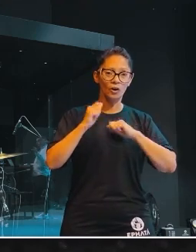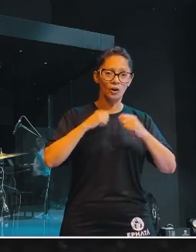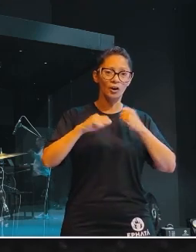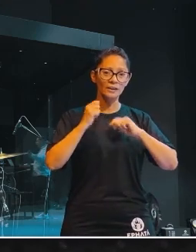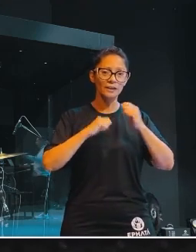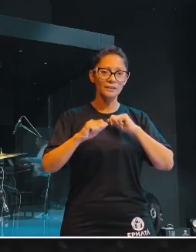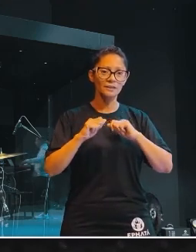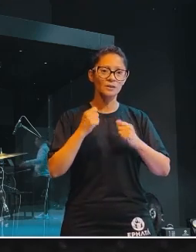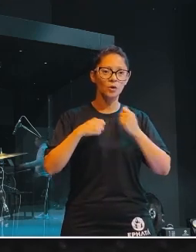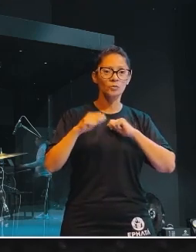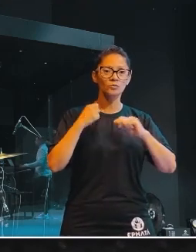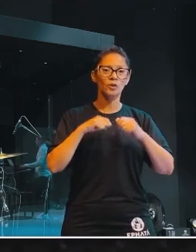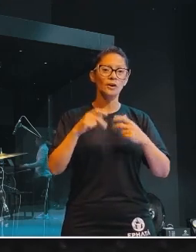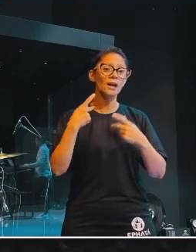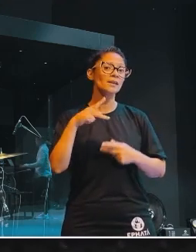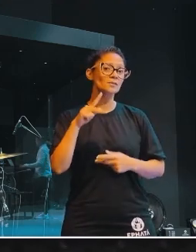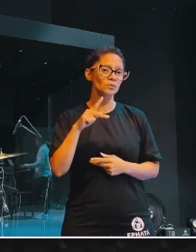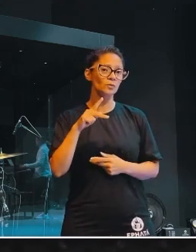te controlarão.